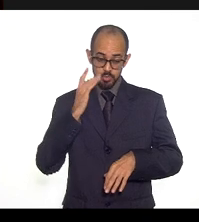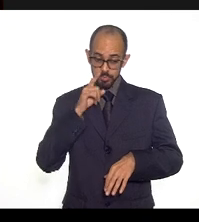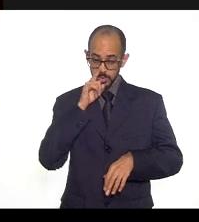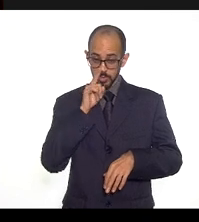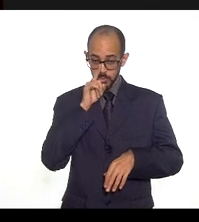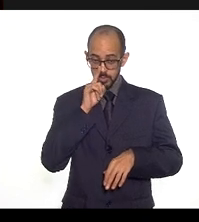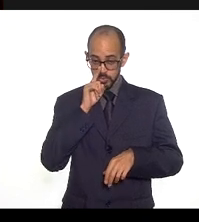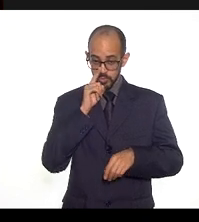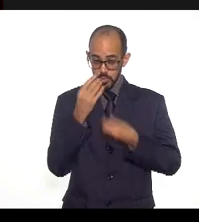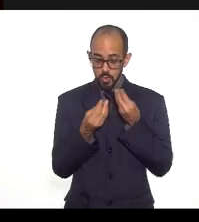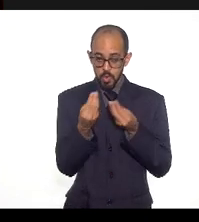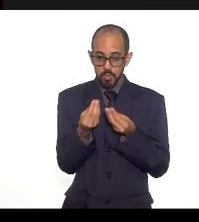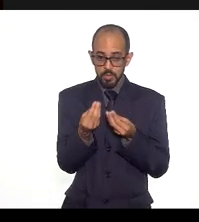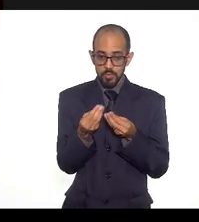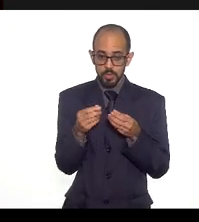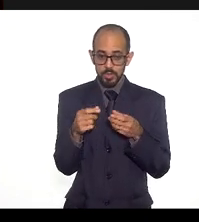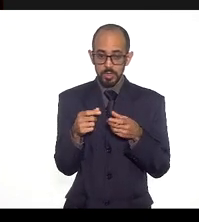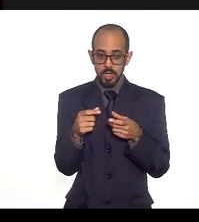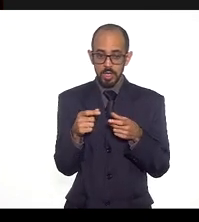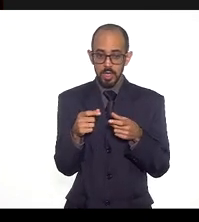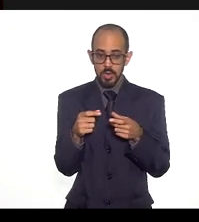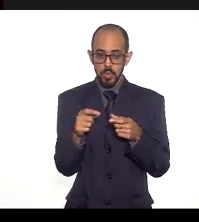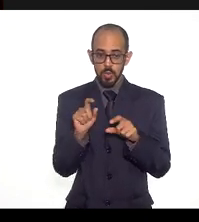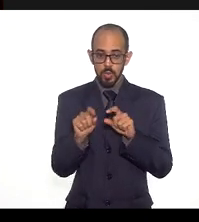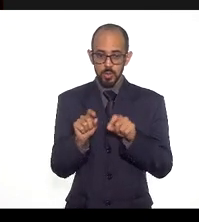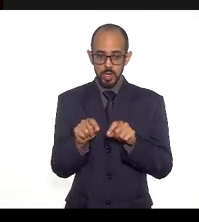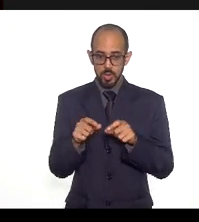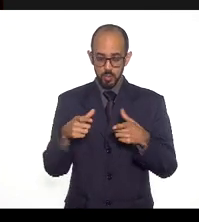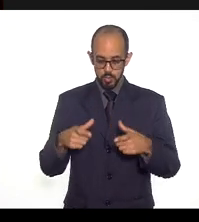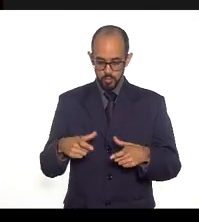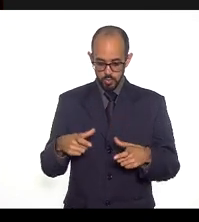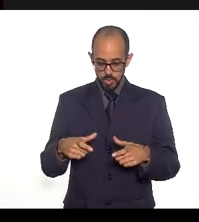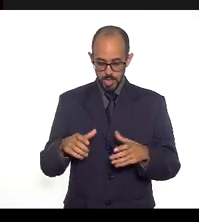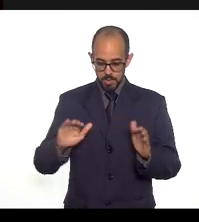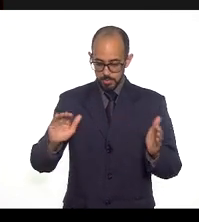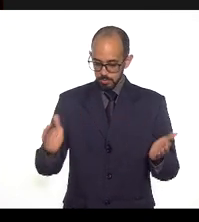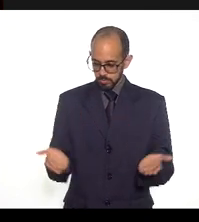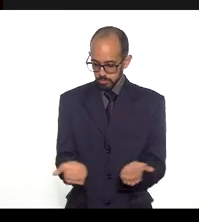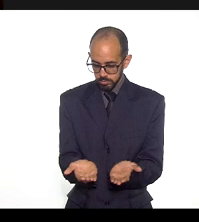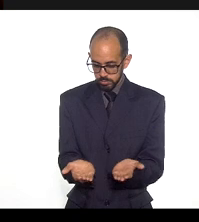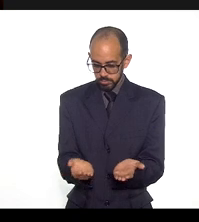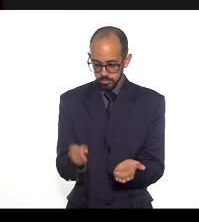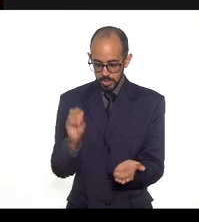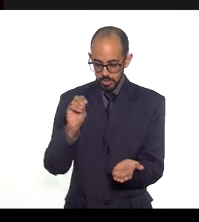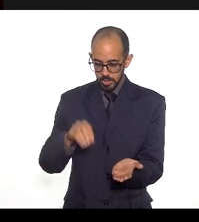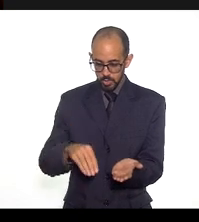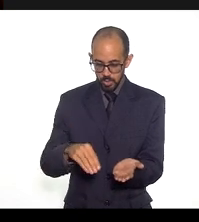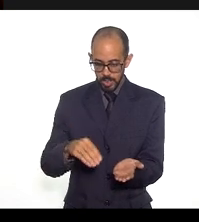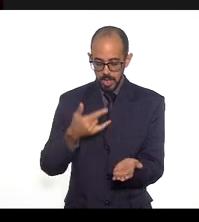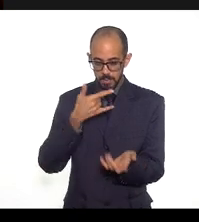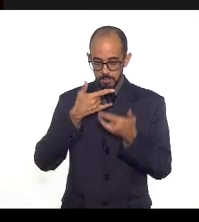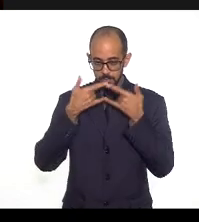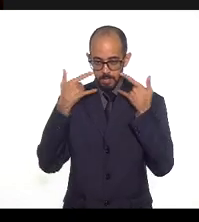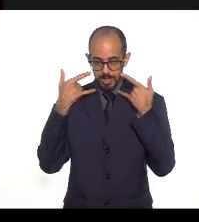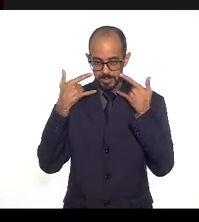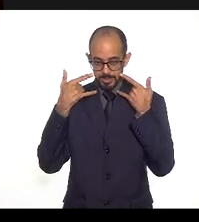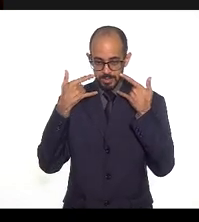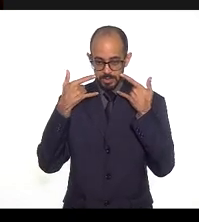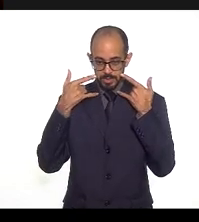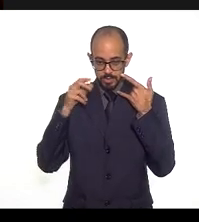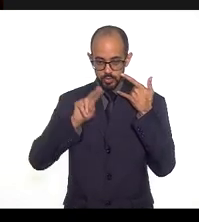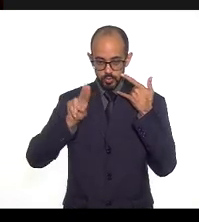um recipiente para botar máscara de diversos clientes, né, já